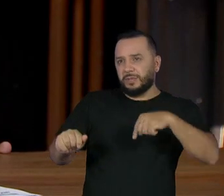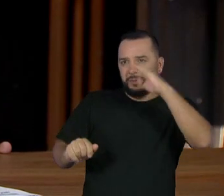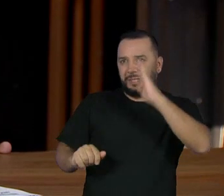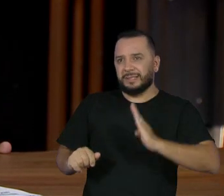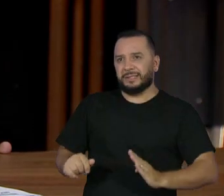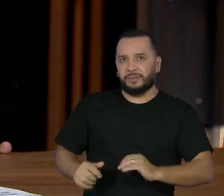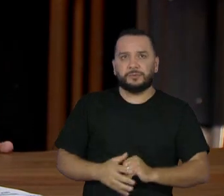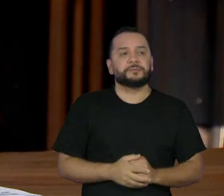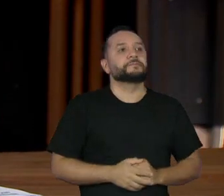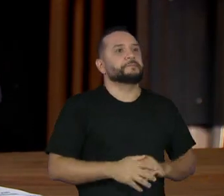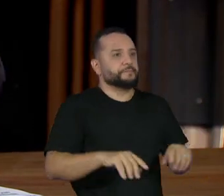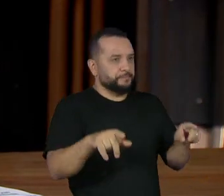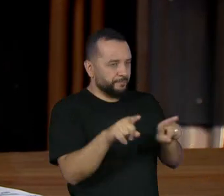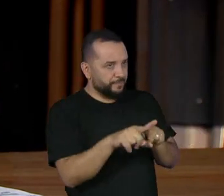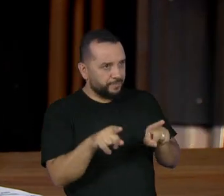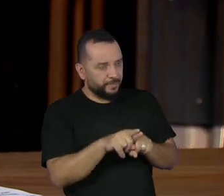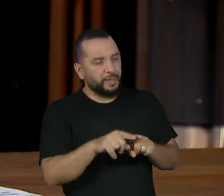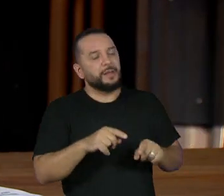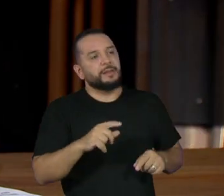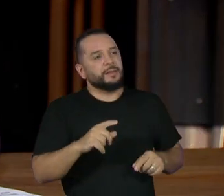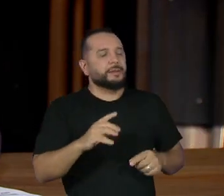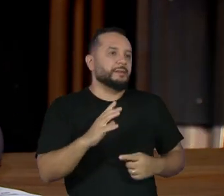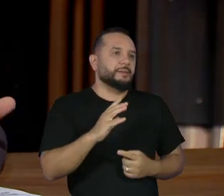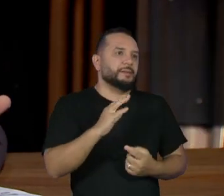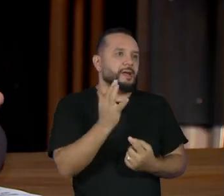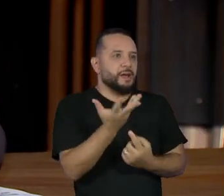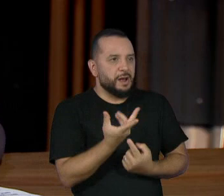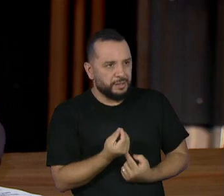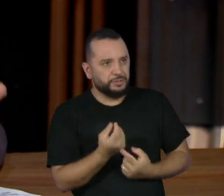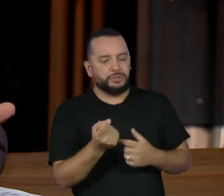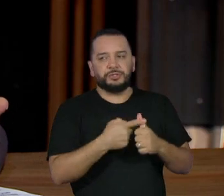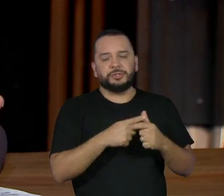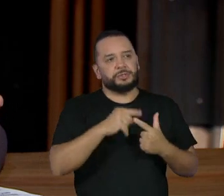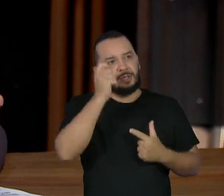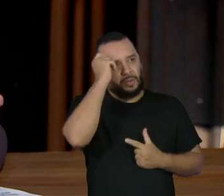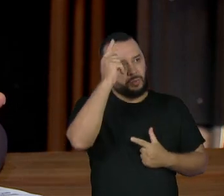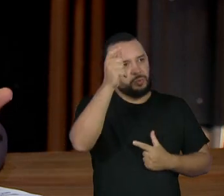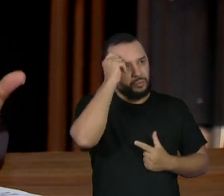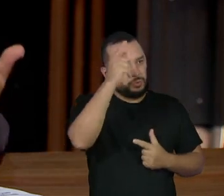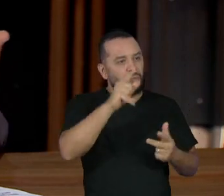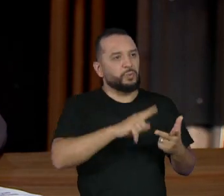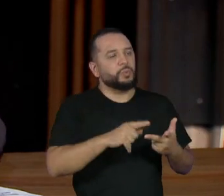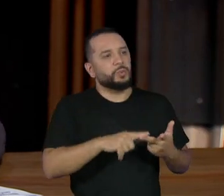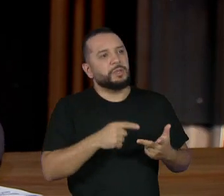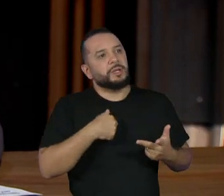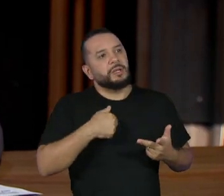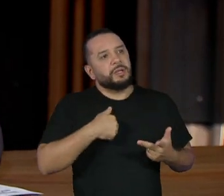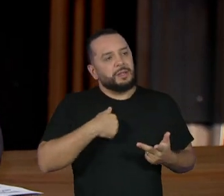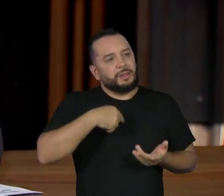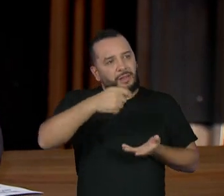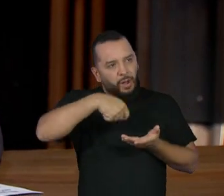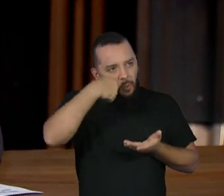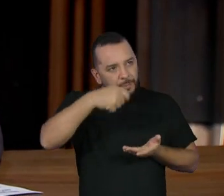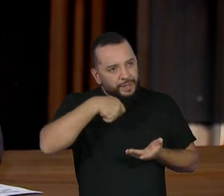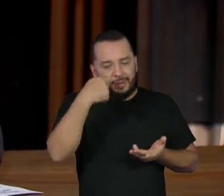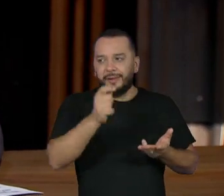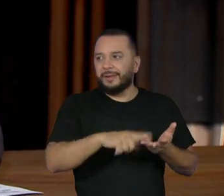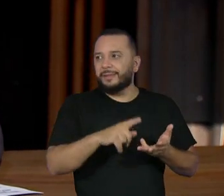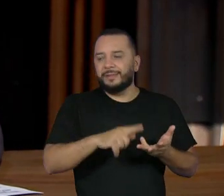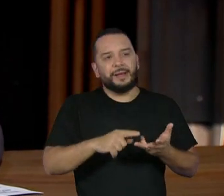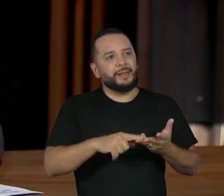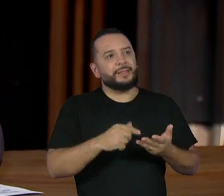clara nas artes, né, na cultura, na comida, na fala, mas parece que o efeito